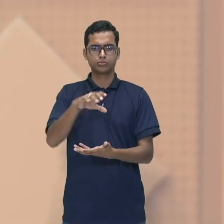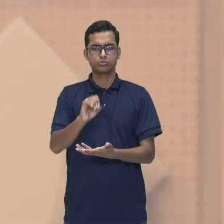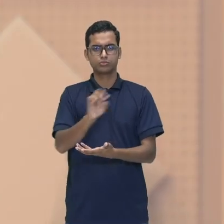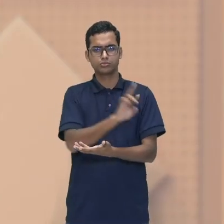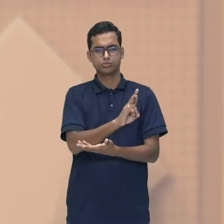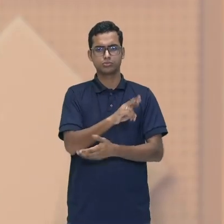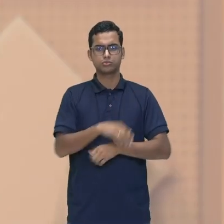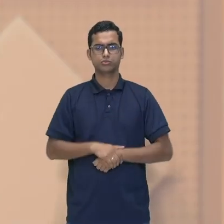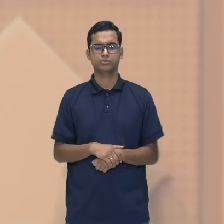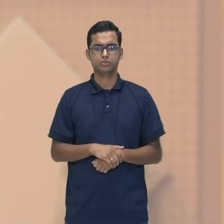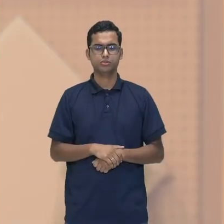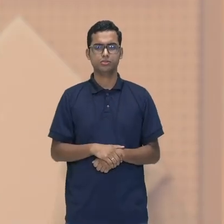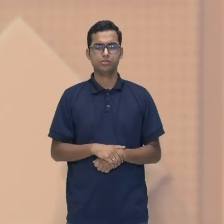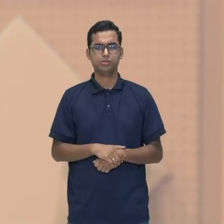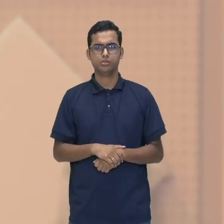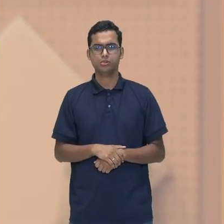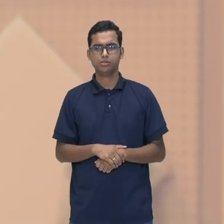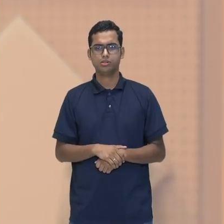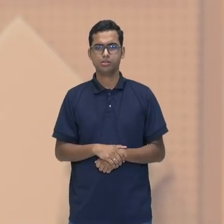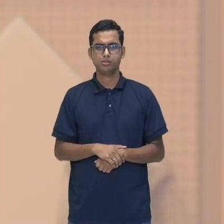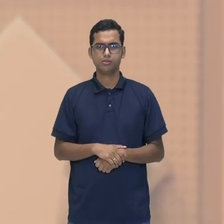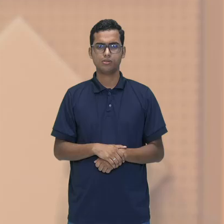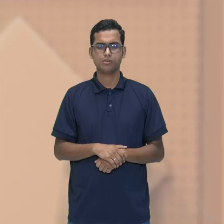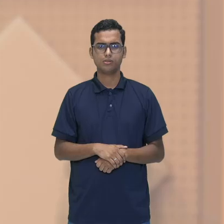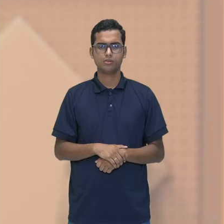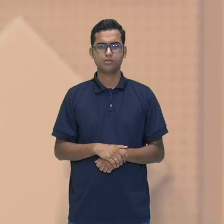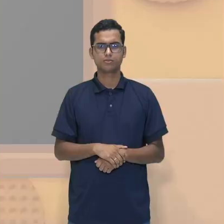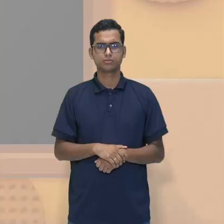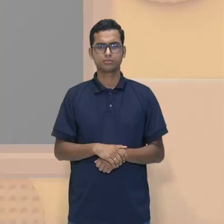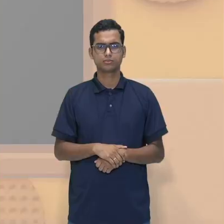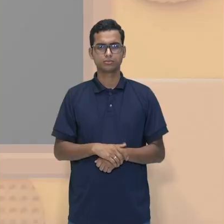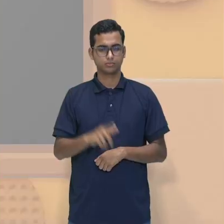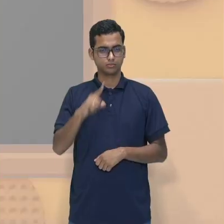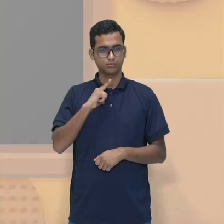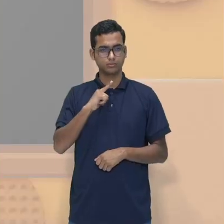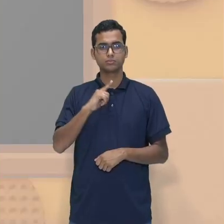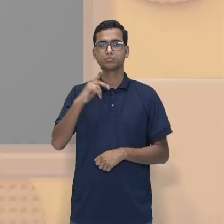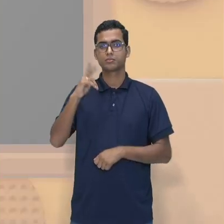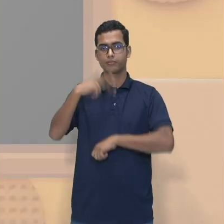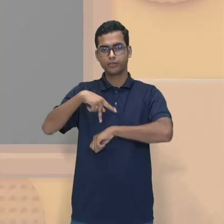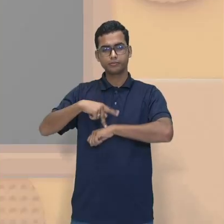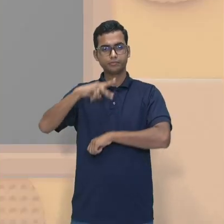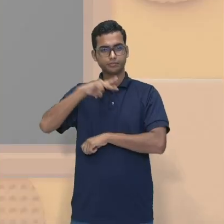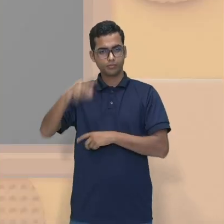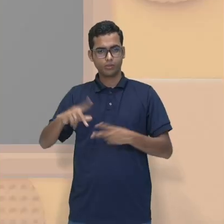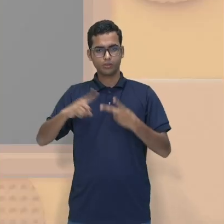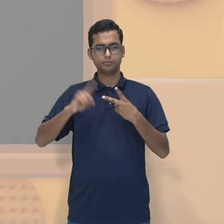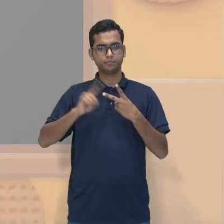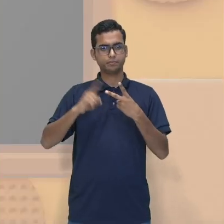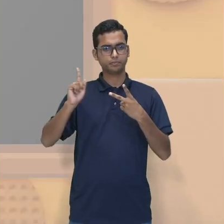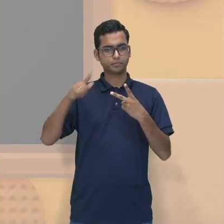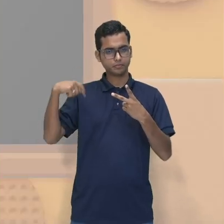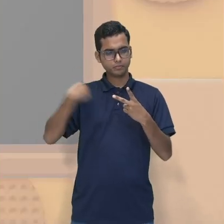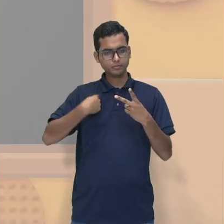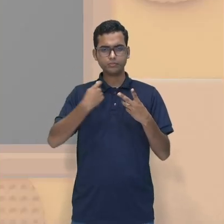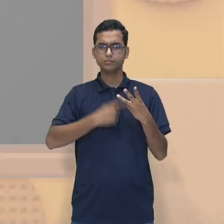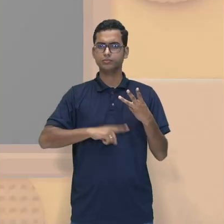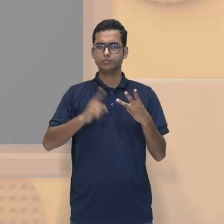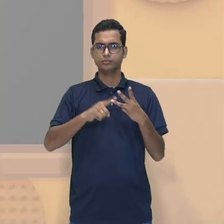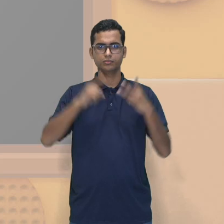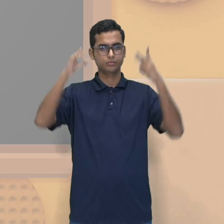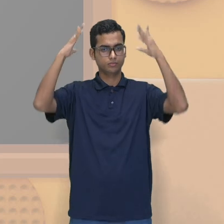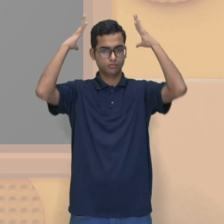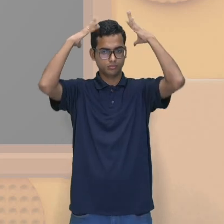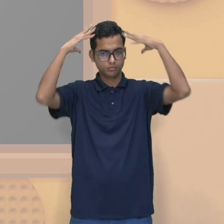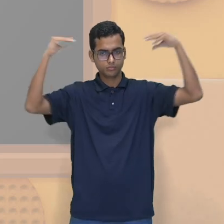Continuando, em relação à sua origem, temos Portugal, Espanha, Holanda e Bélgica. Portugal e